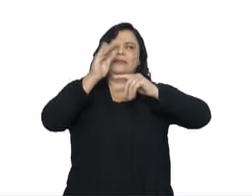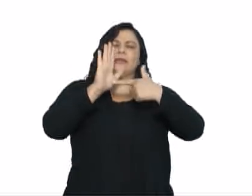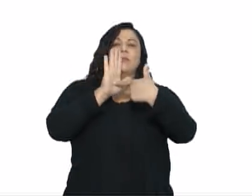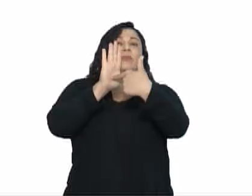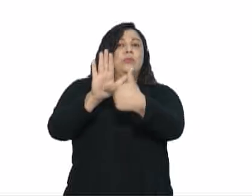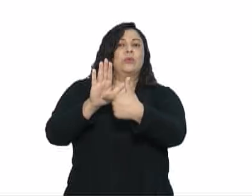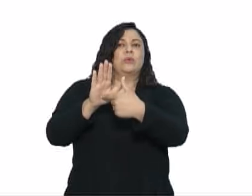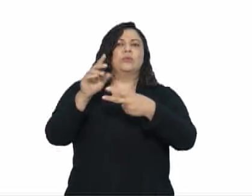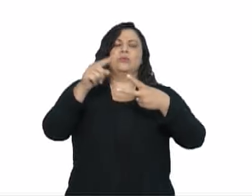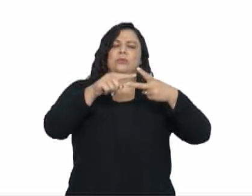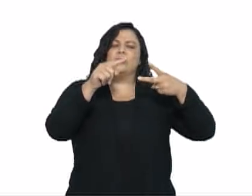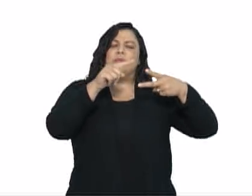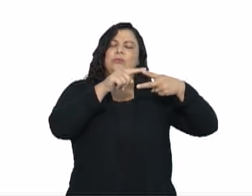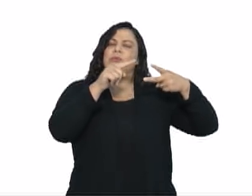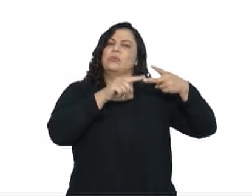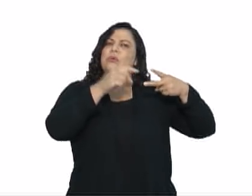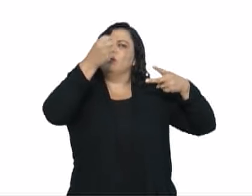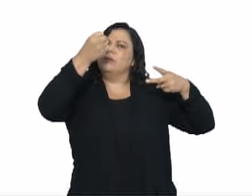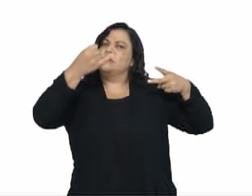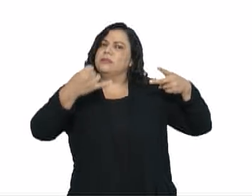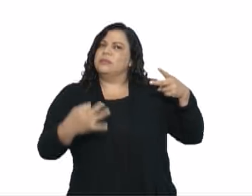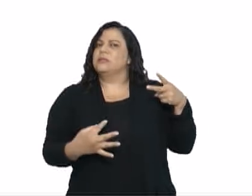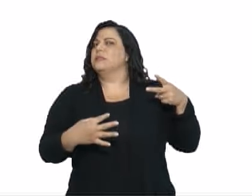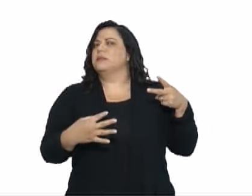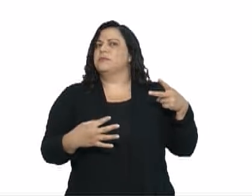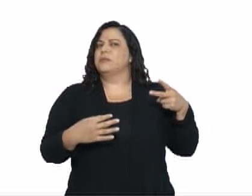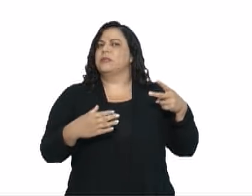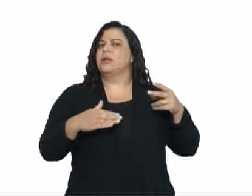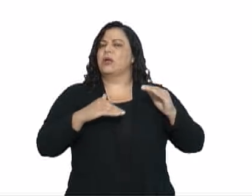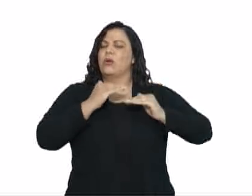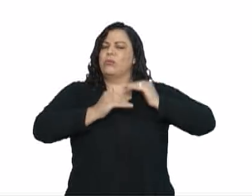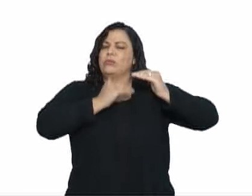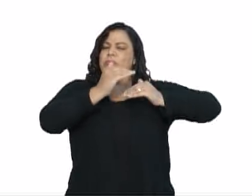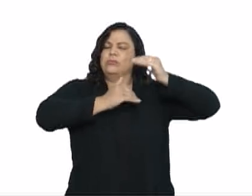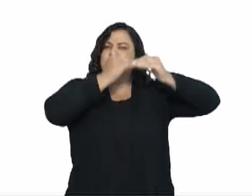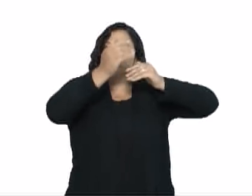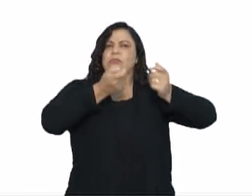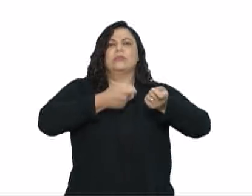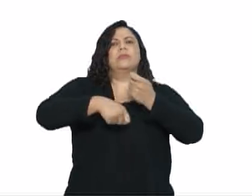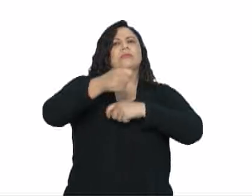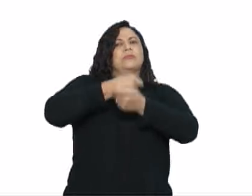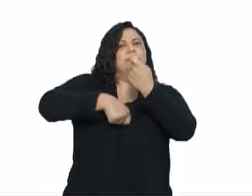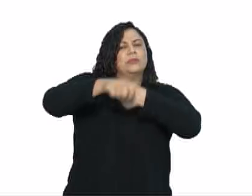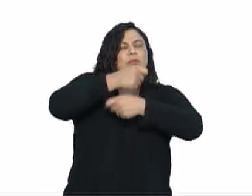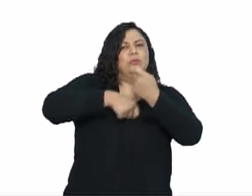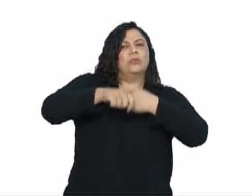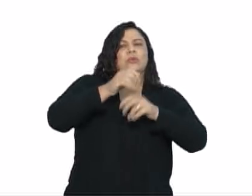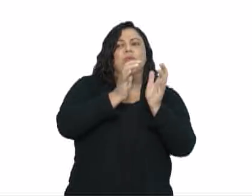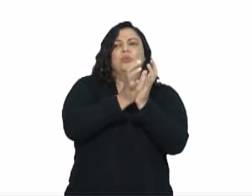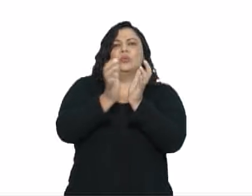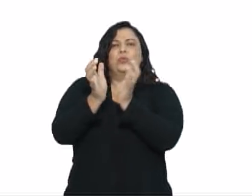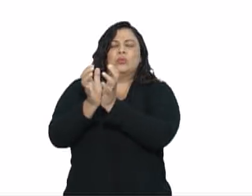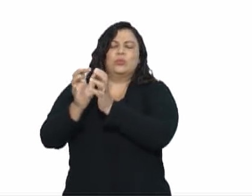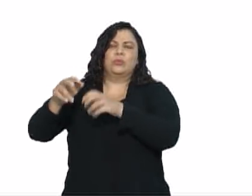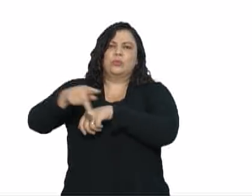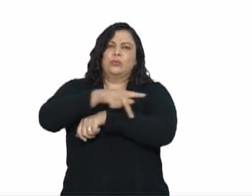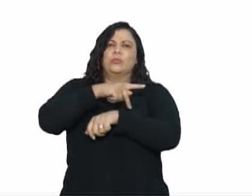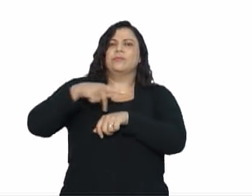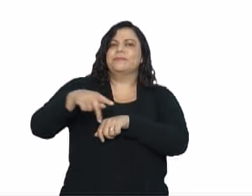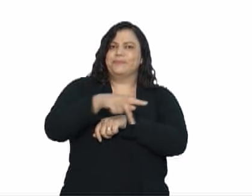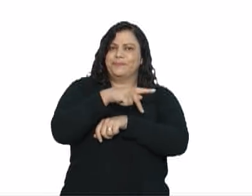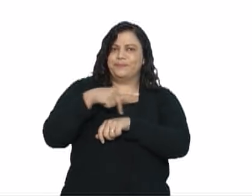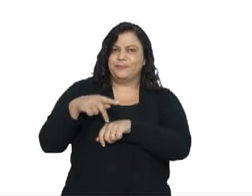2 motivos que explicam o desempenho econômico deste grupo de países.